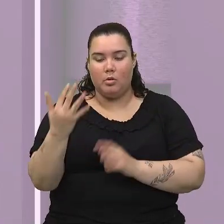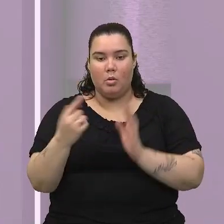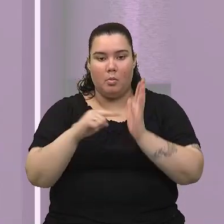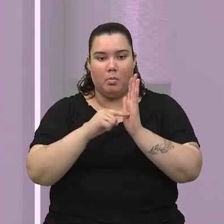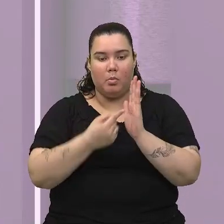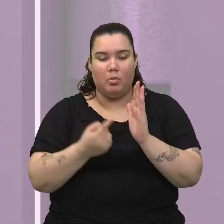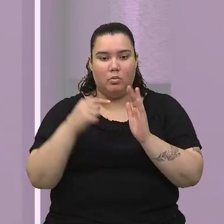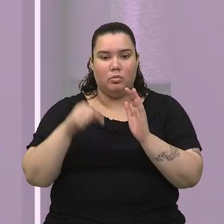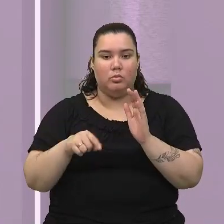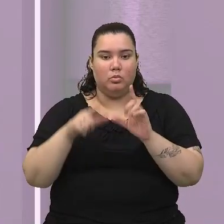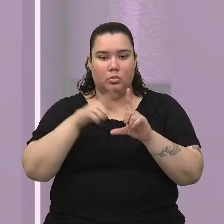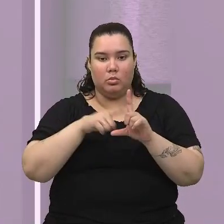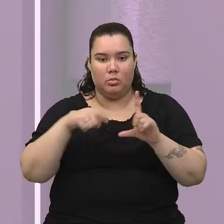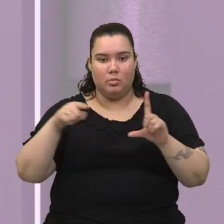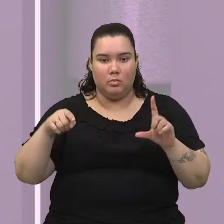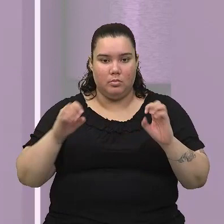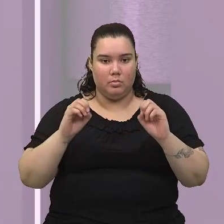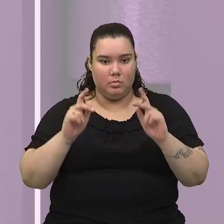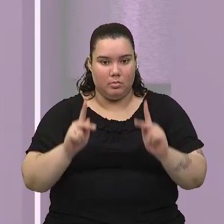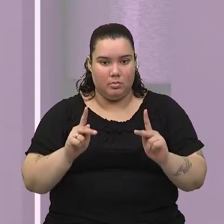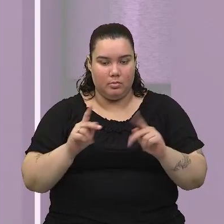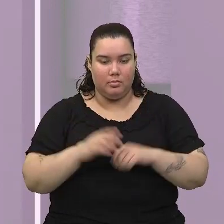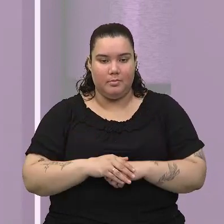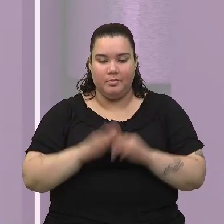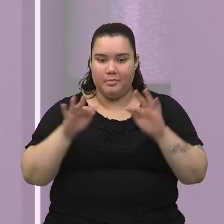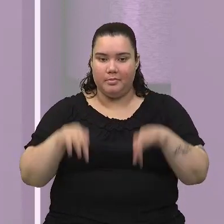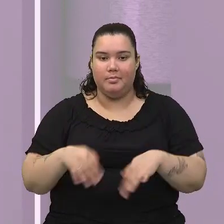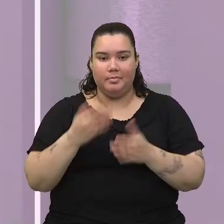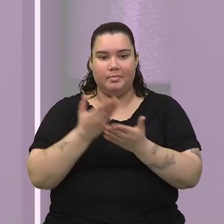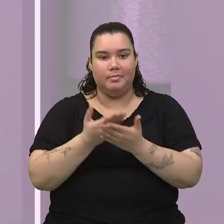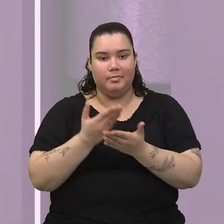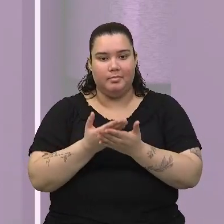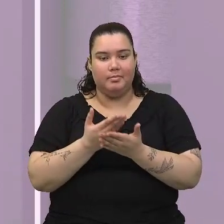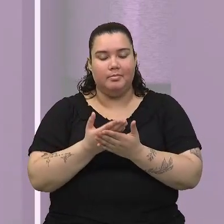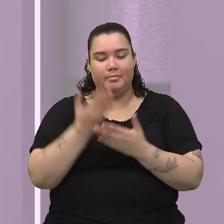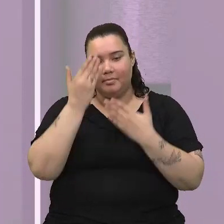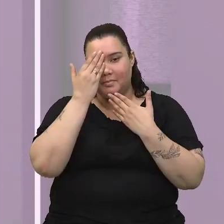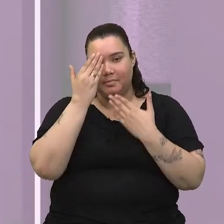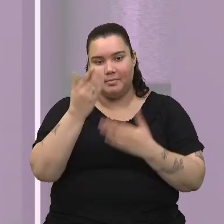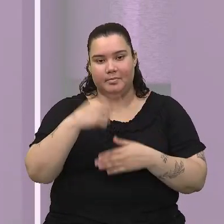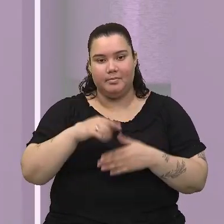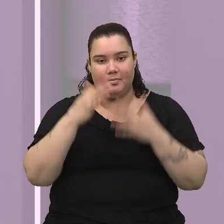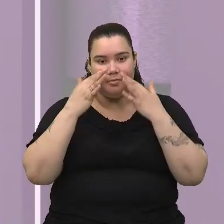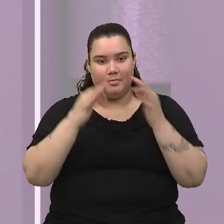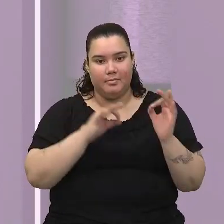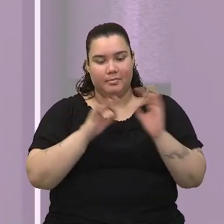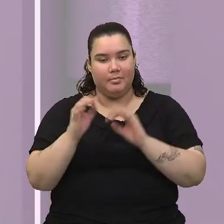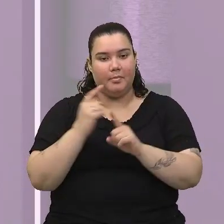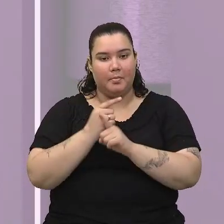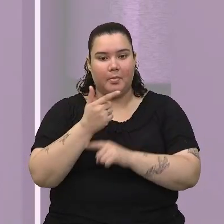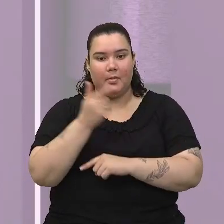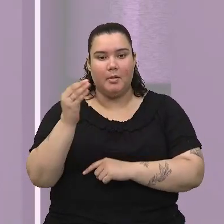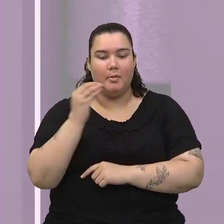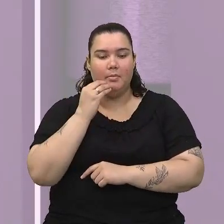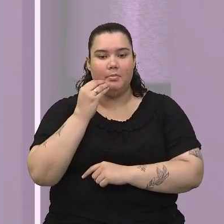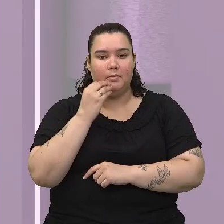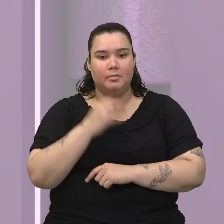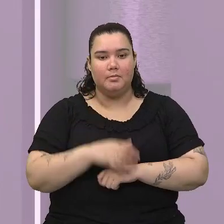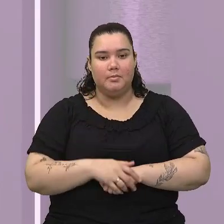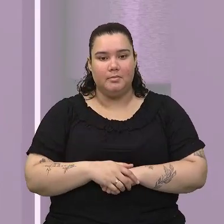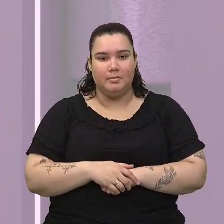gráfico vai tocar no eixo X. Então essa foi a nossa aula. Quero agradecer a atenção de vocês e a gente se encontra numa